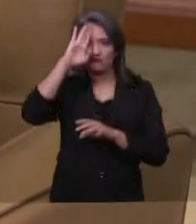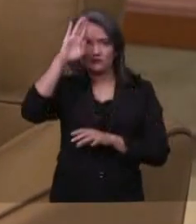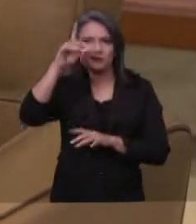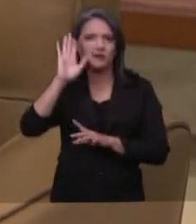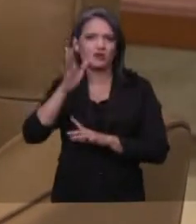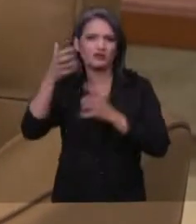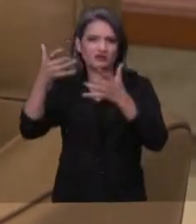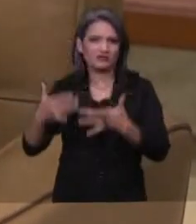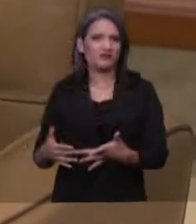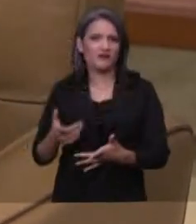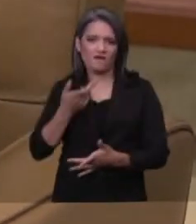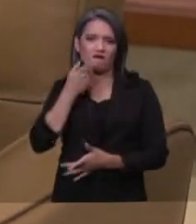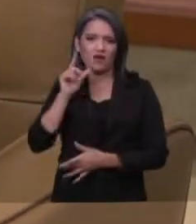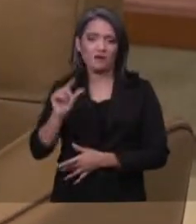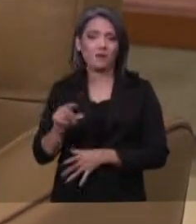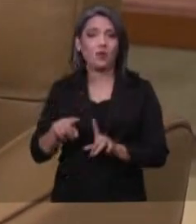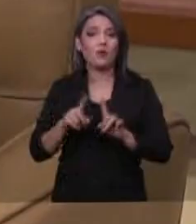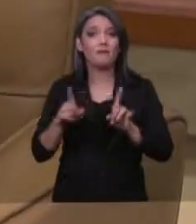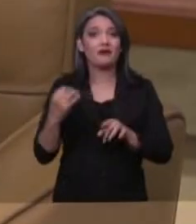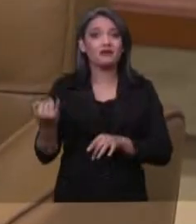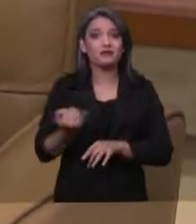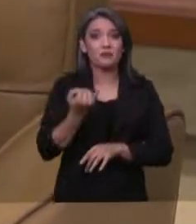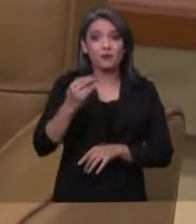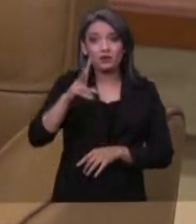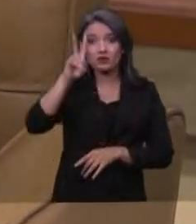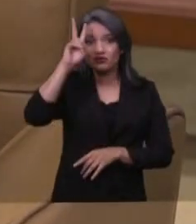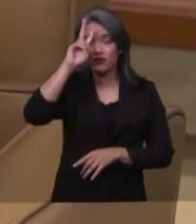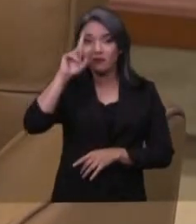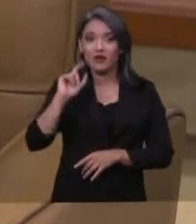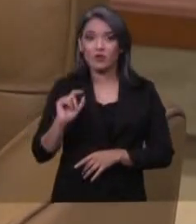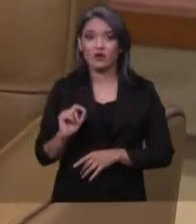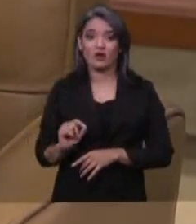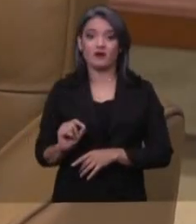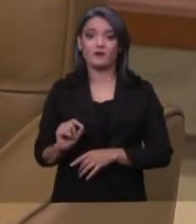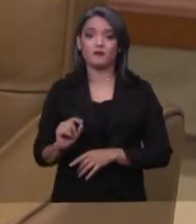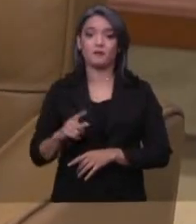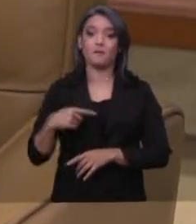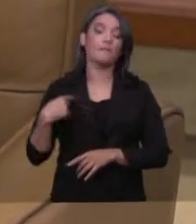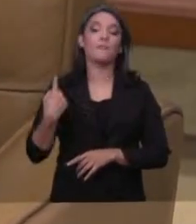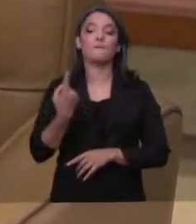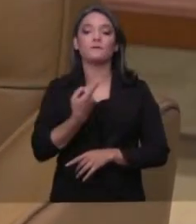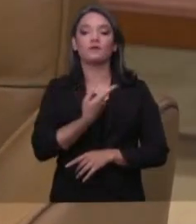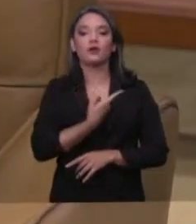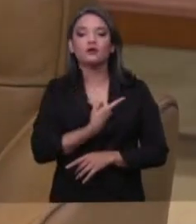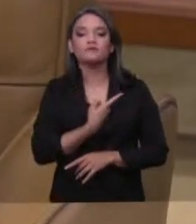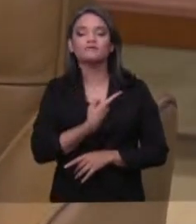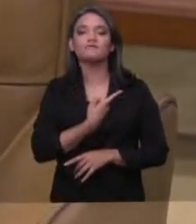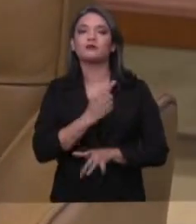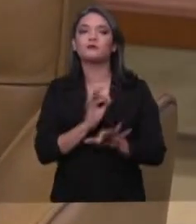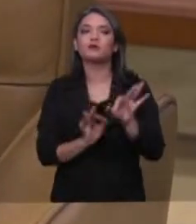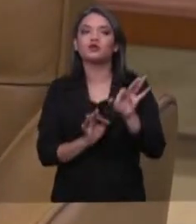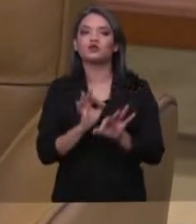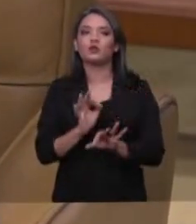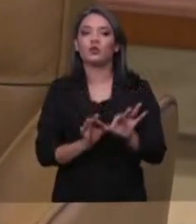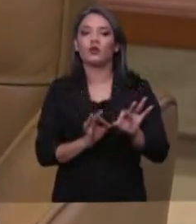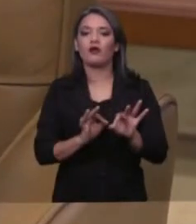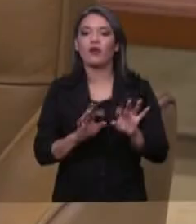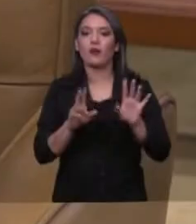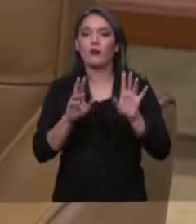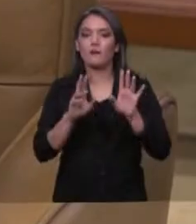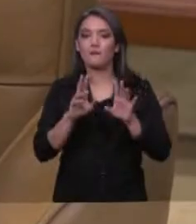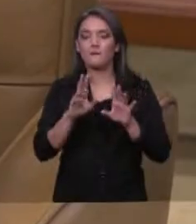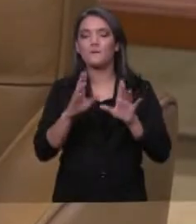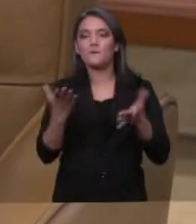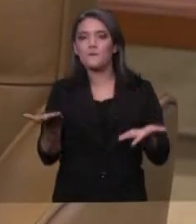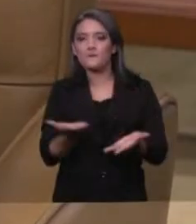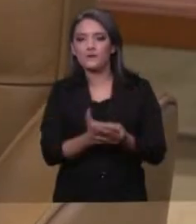mas nós não percamos de vista que estamos aqui a analisar um caso em que confirmamos a competência